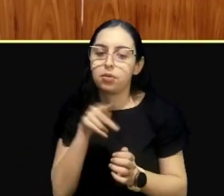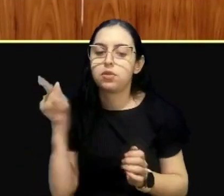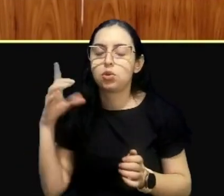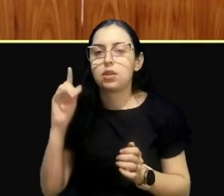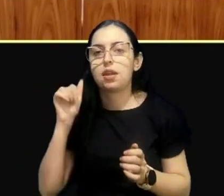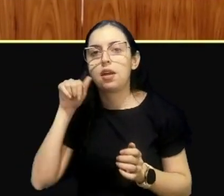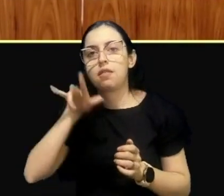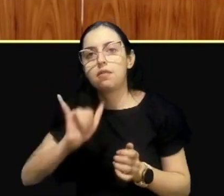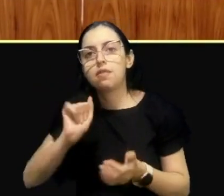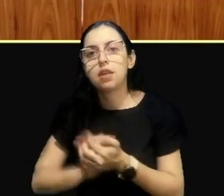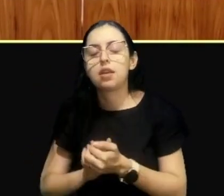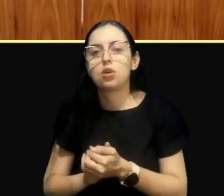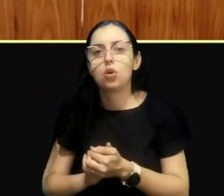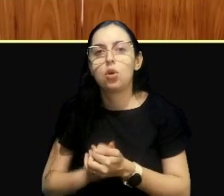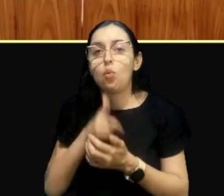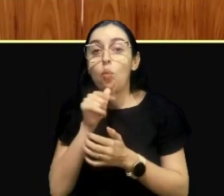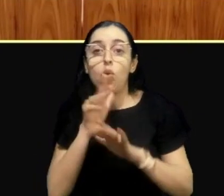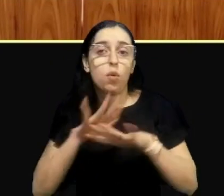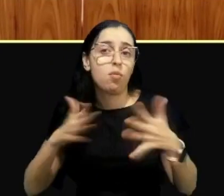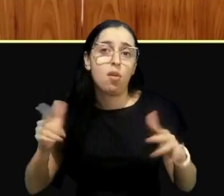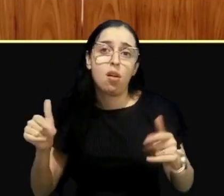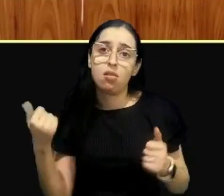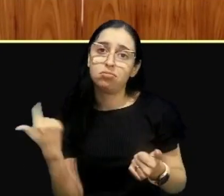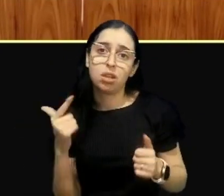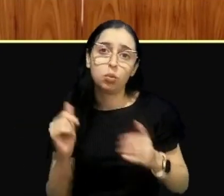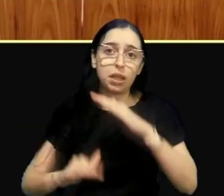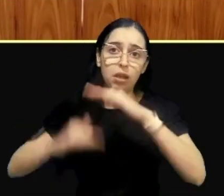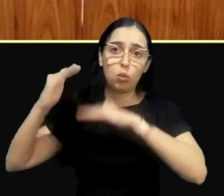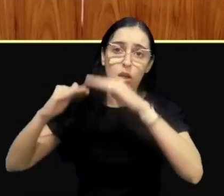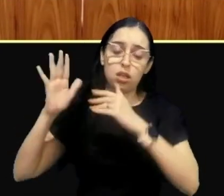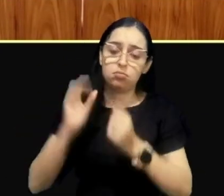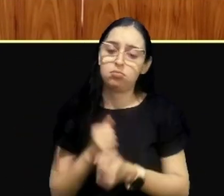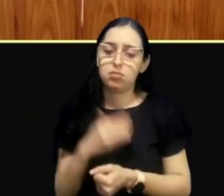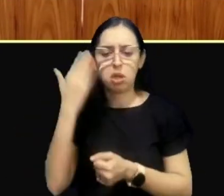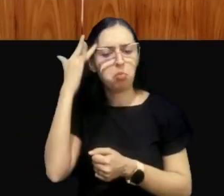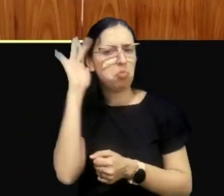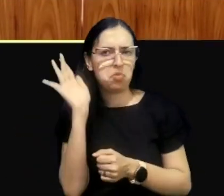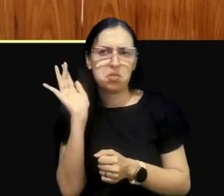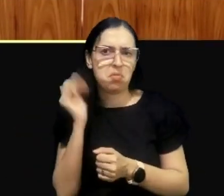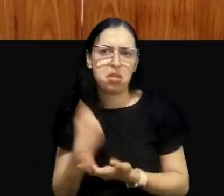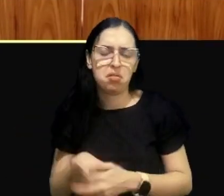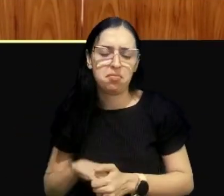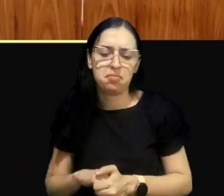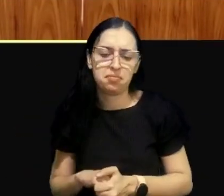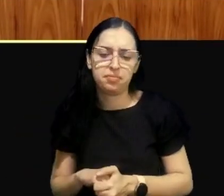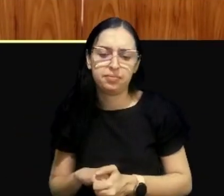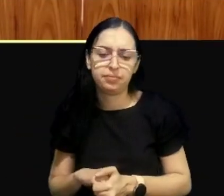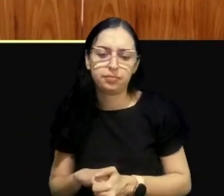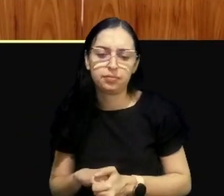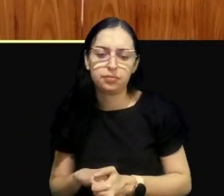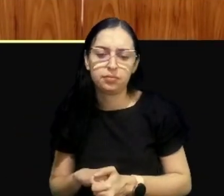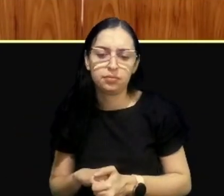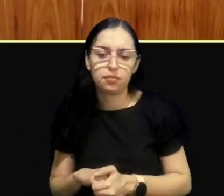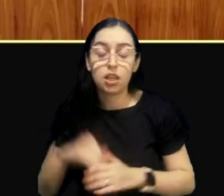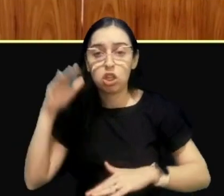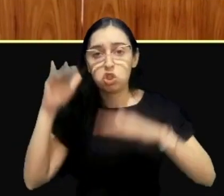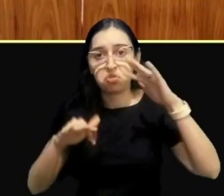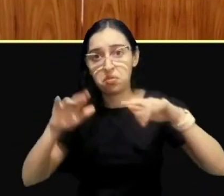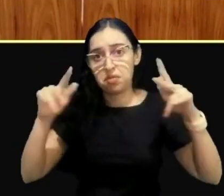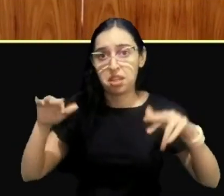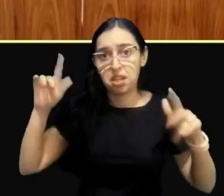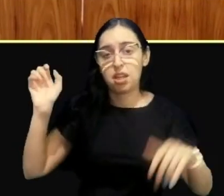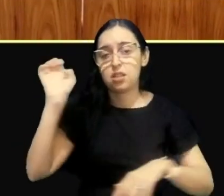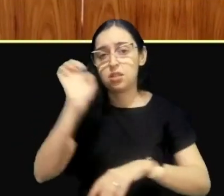Davi? E os rios não têm Exato. essa classificação, automaticamente eu não sabia disso. Exato. E tal diferença entre federais